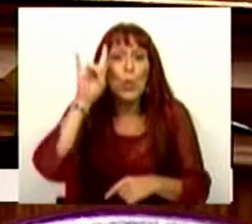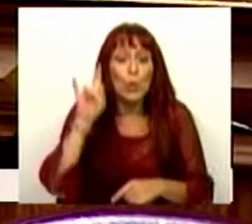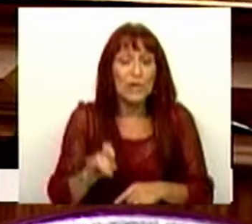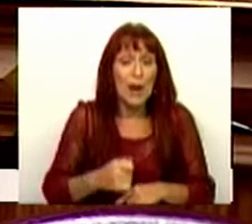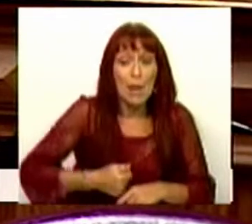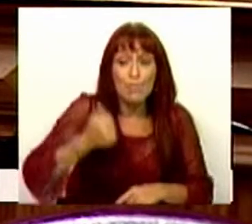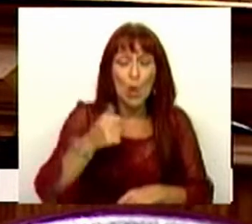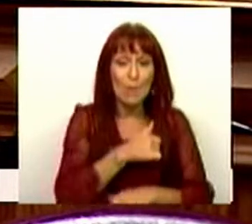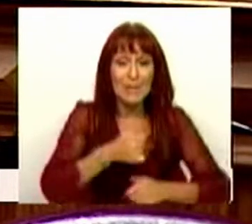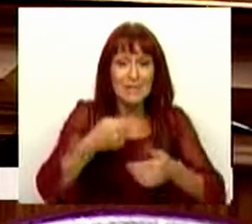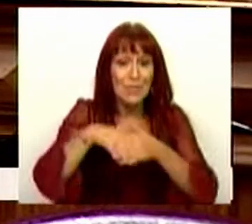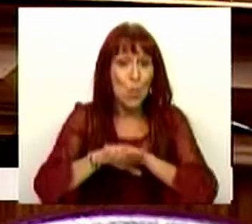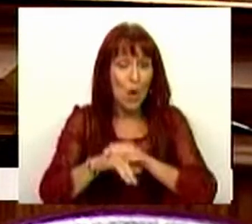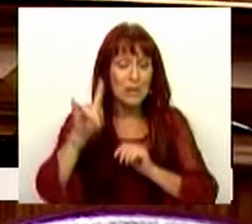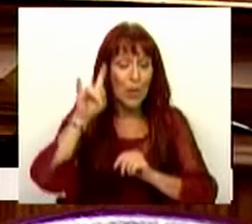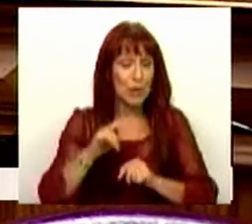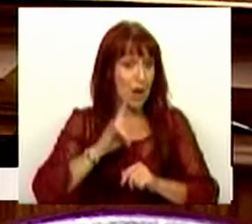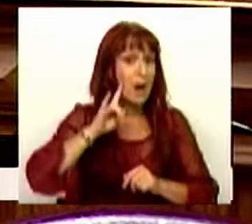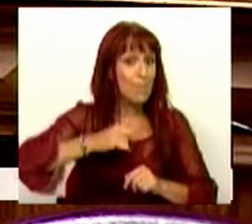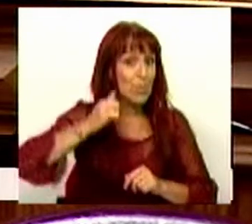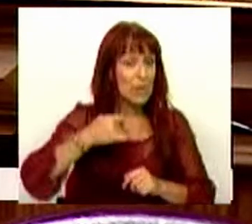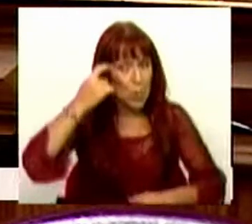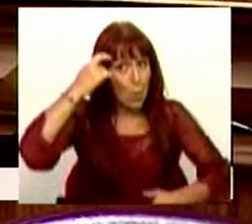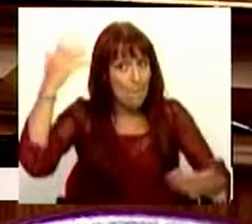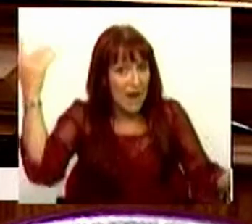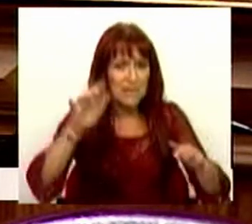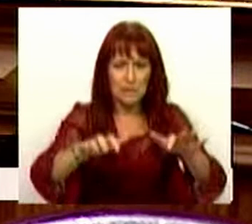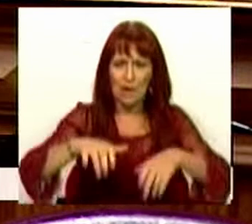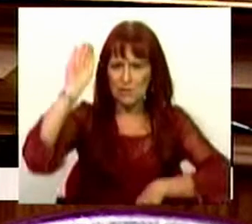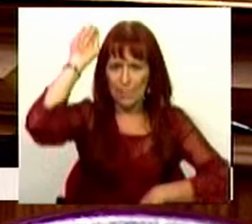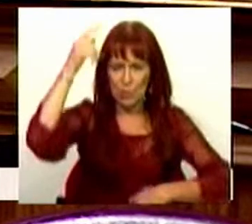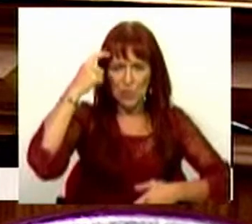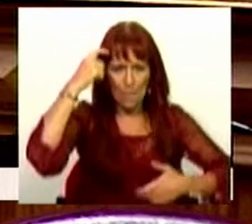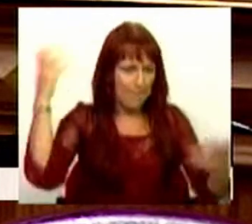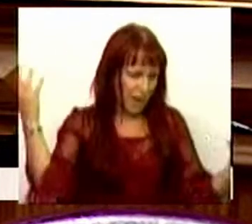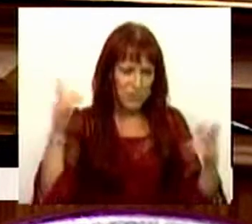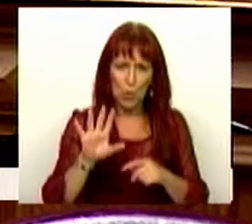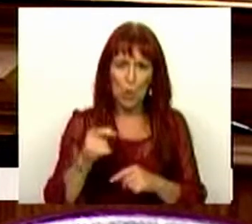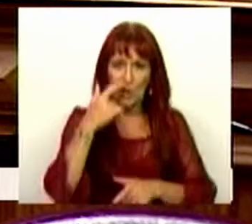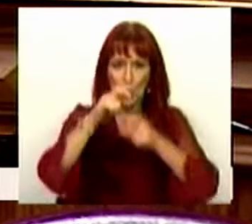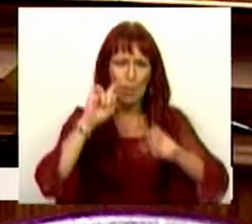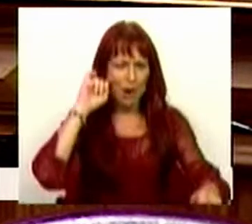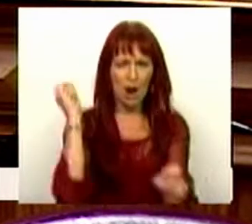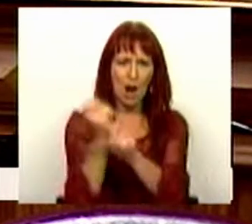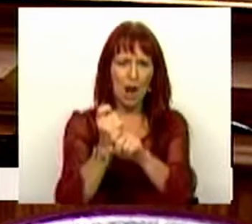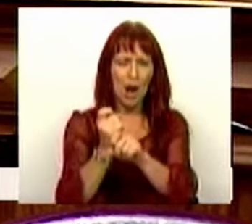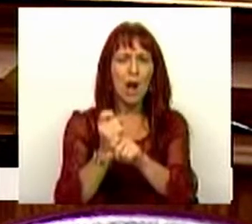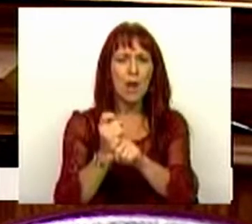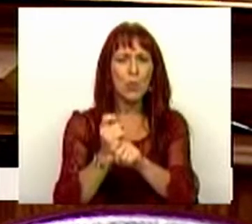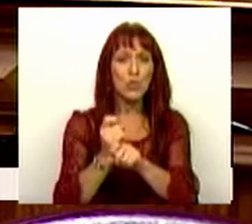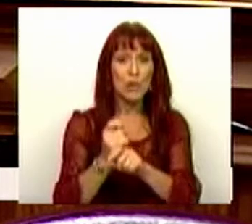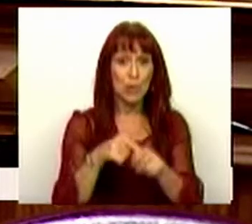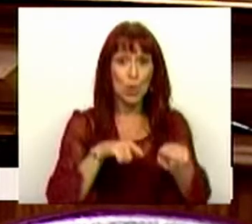bom para a Guarda e é um dia importante, penso eu, para a Assembleia da República. Quando o povo reivindica,